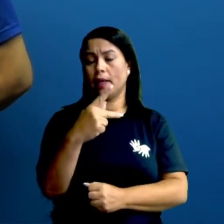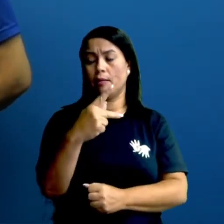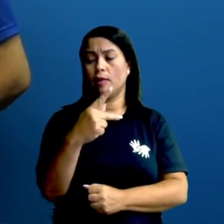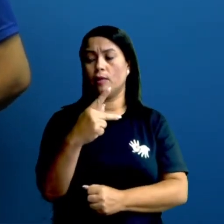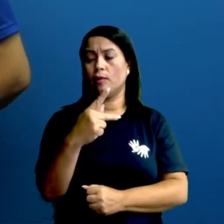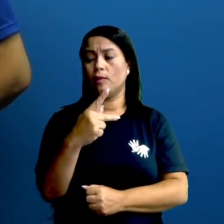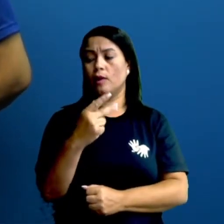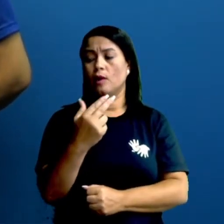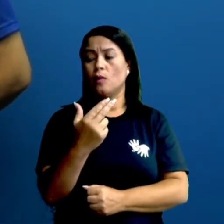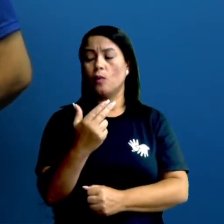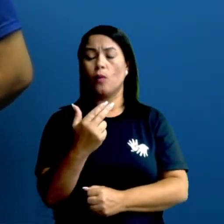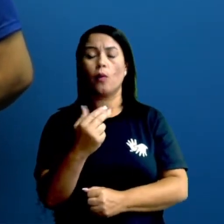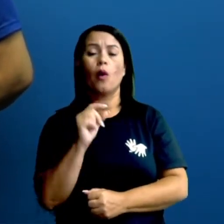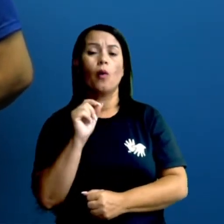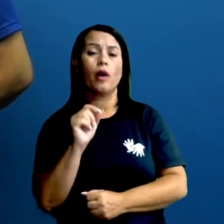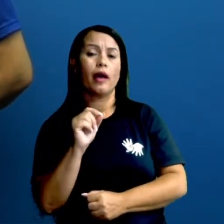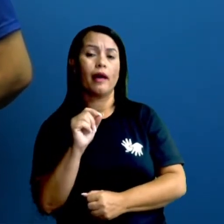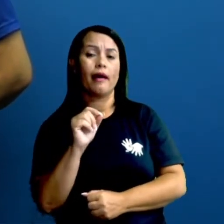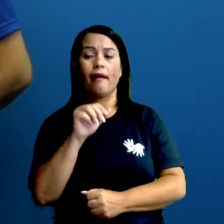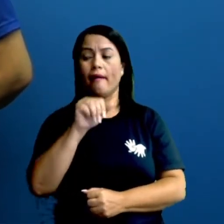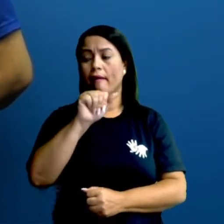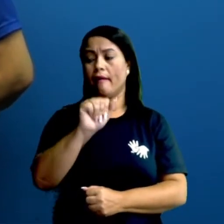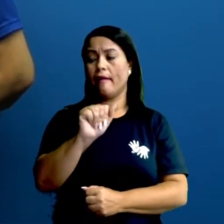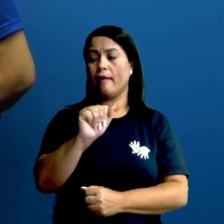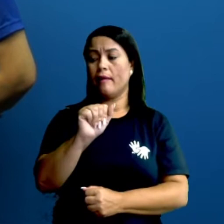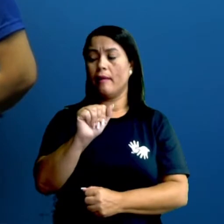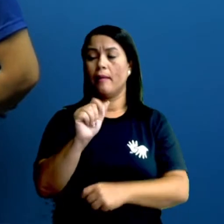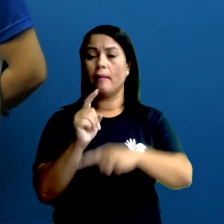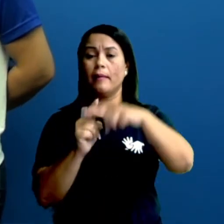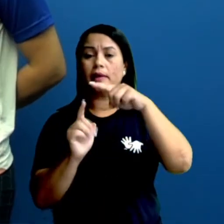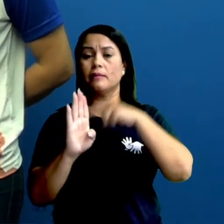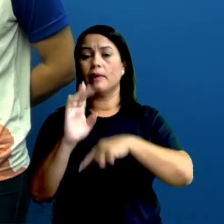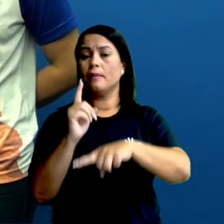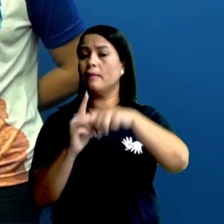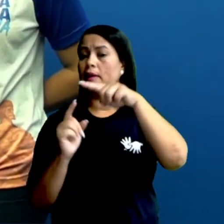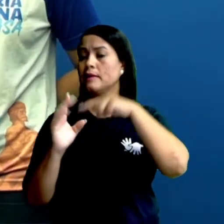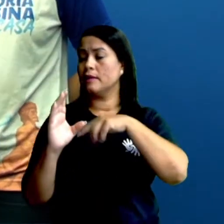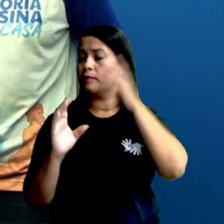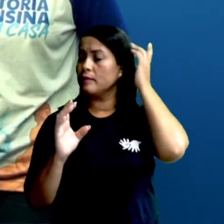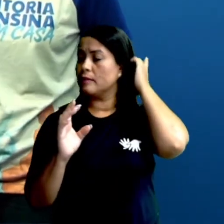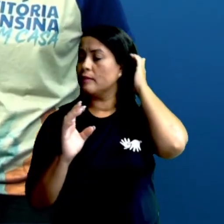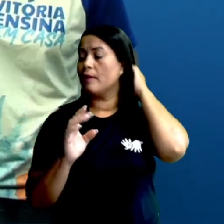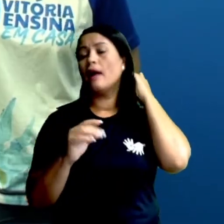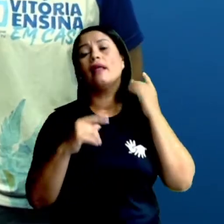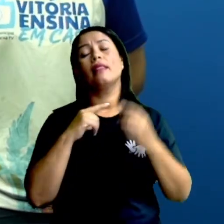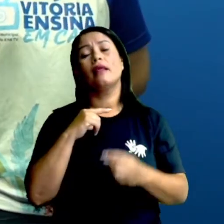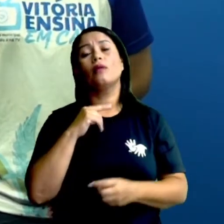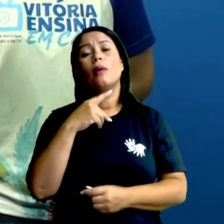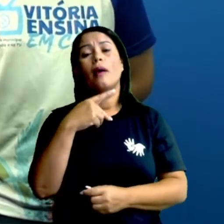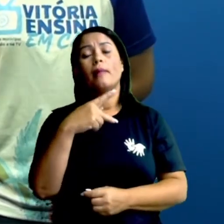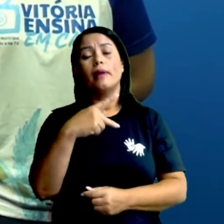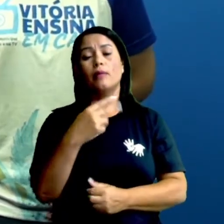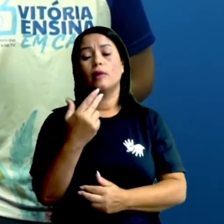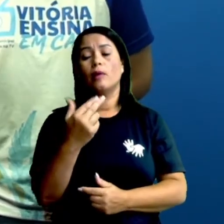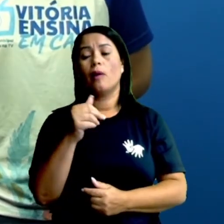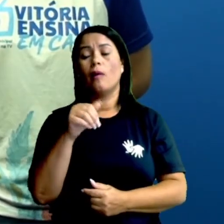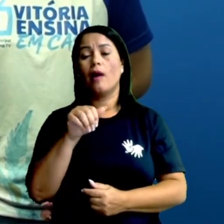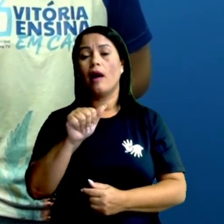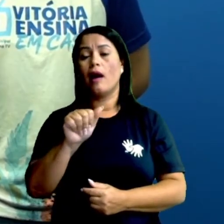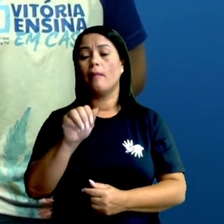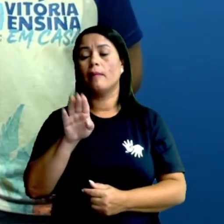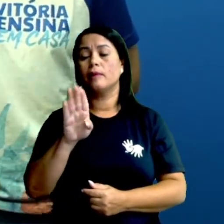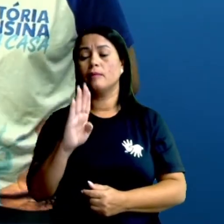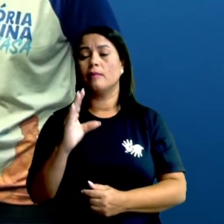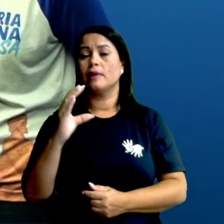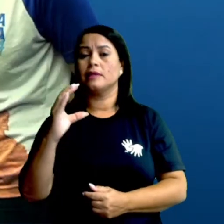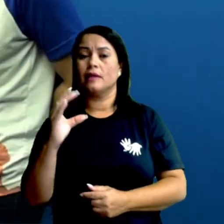de perímetro, tá? É igual a quem? A mais B mais C. Perímetro é igual a A mais B mais